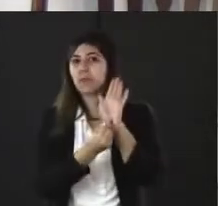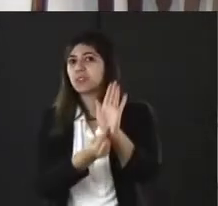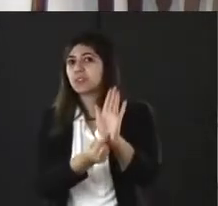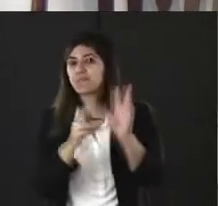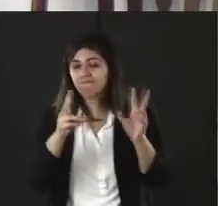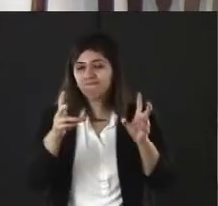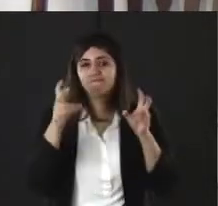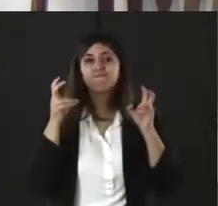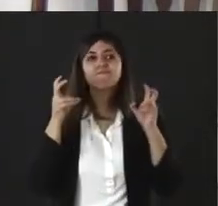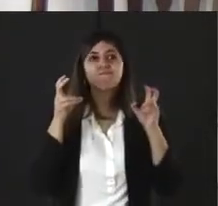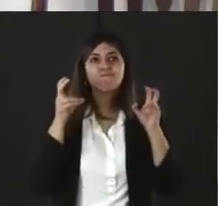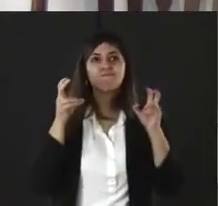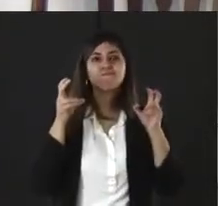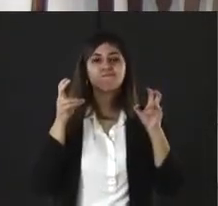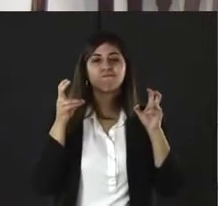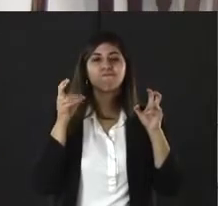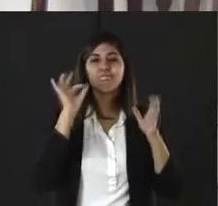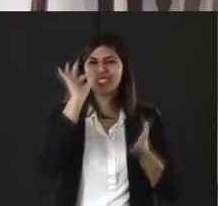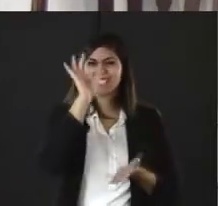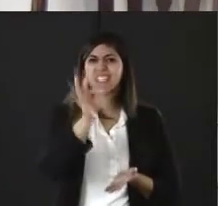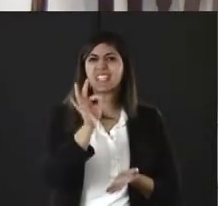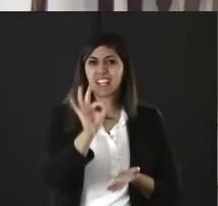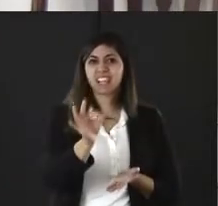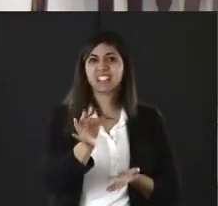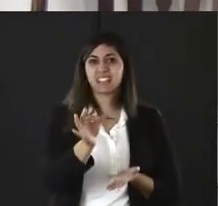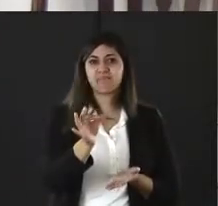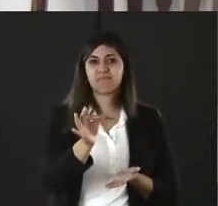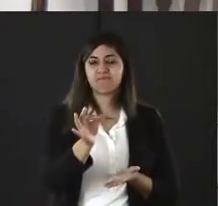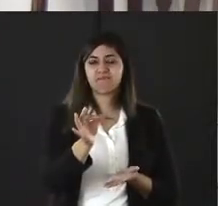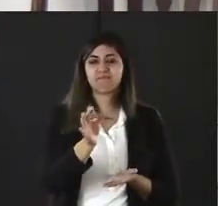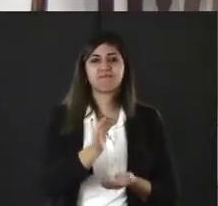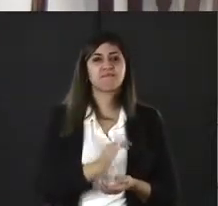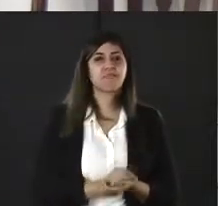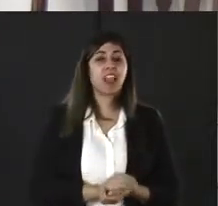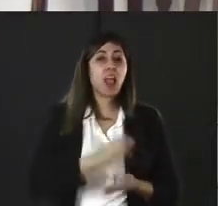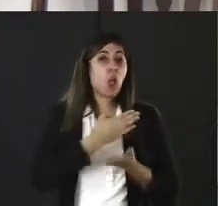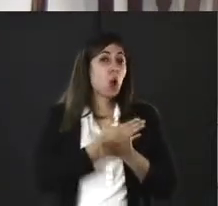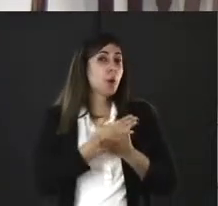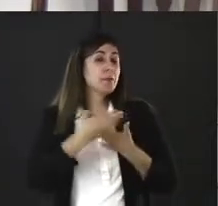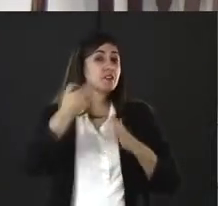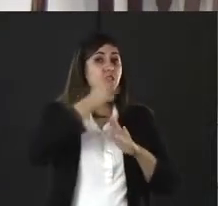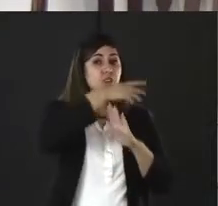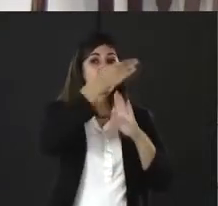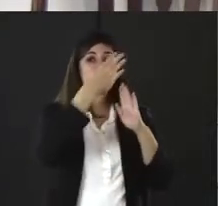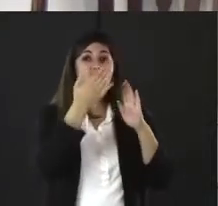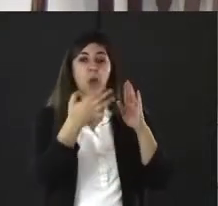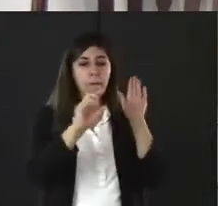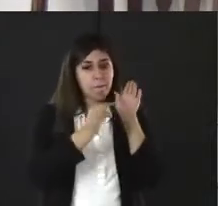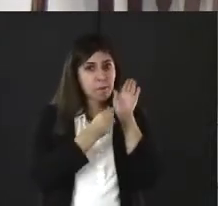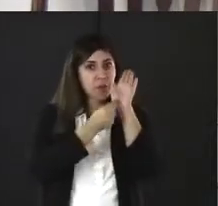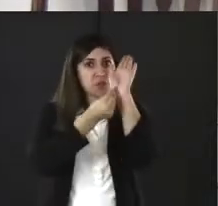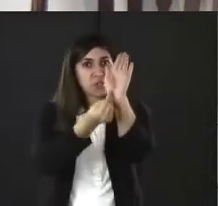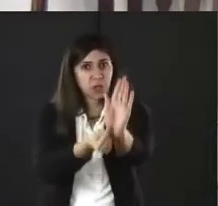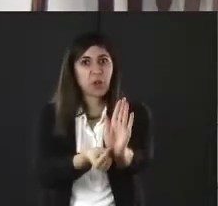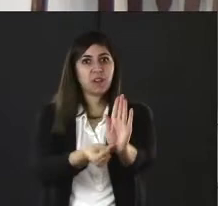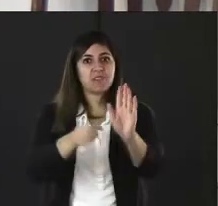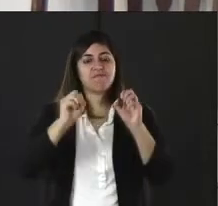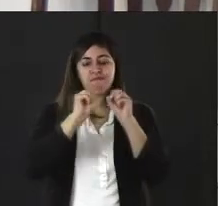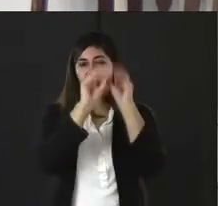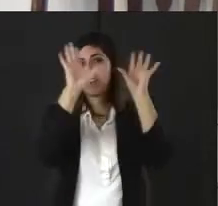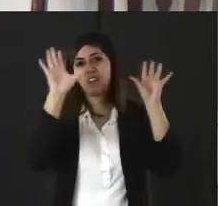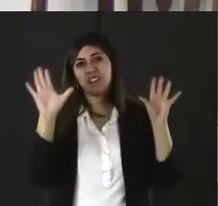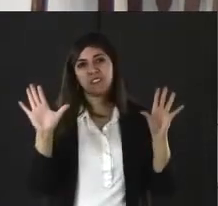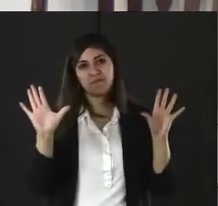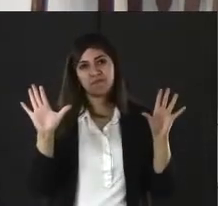um ato consumado assim como ele deu início ao seu sinais ele também manifestou a sua glória